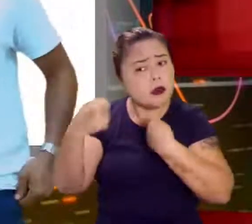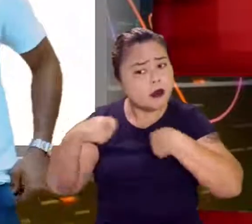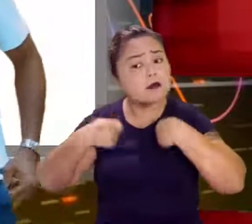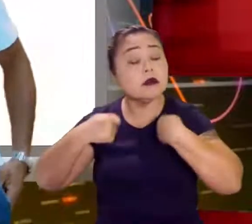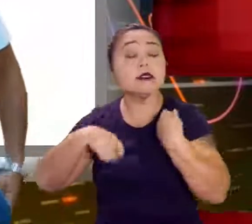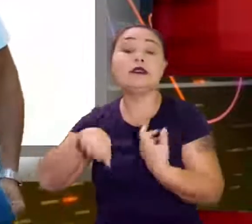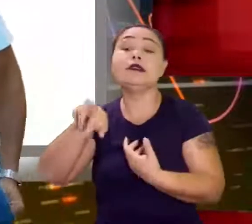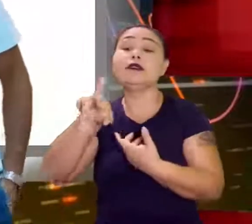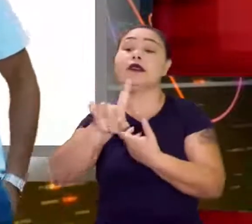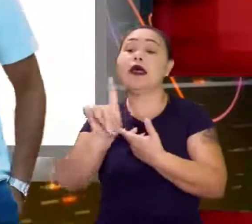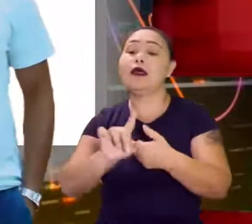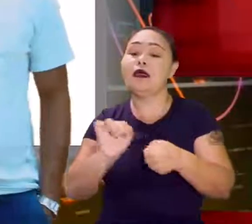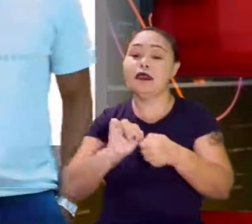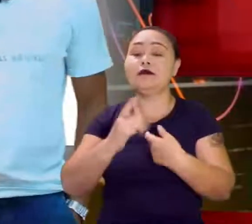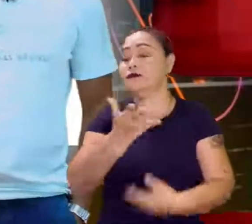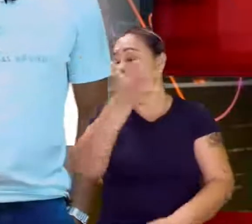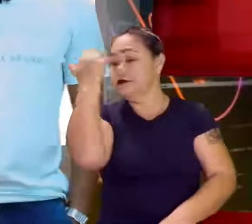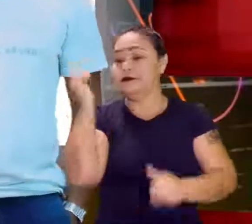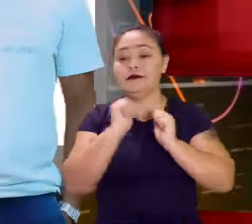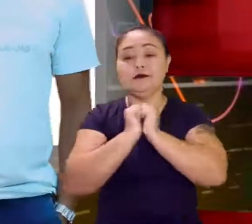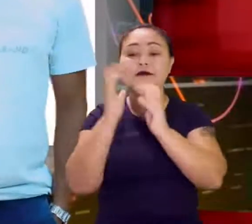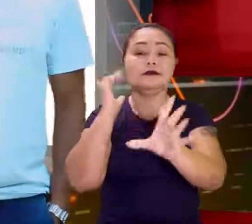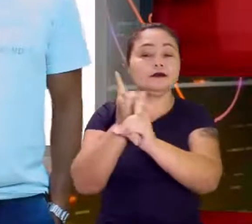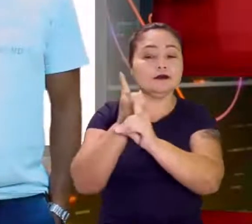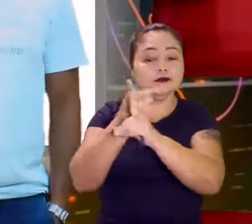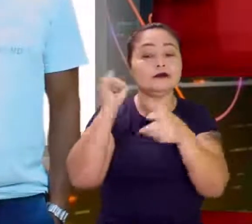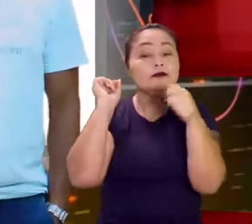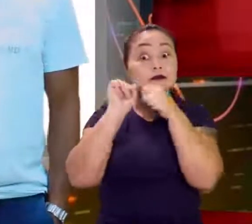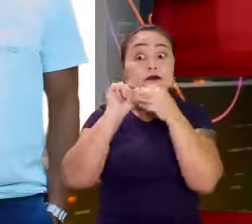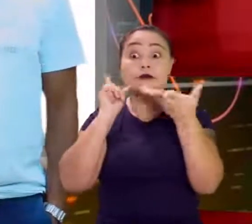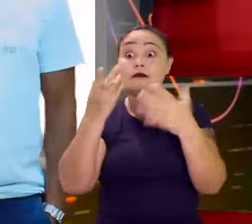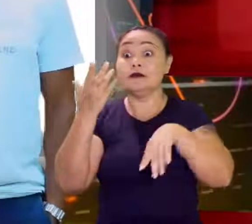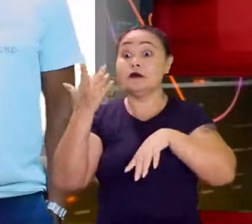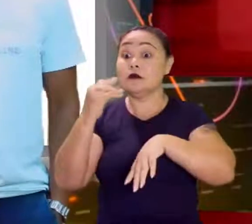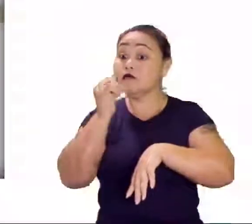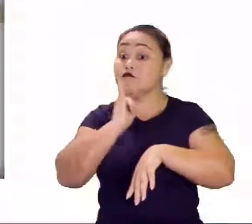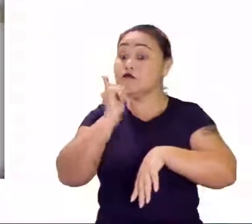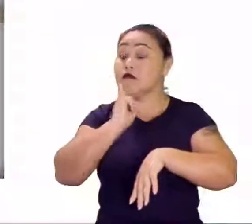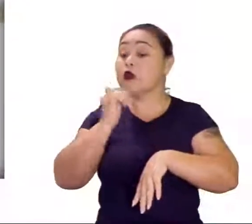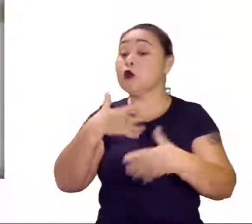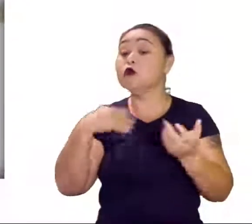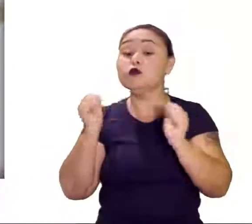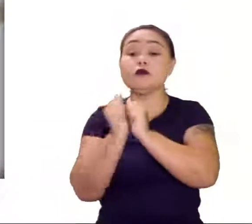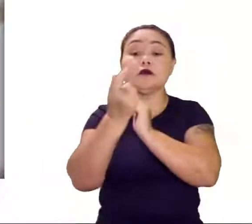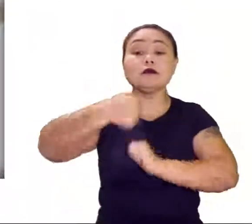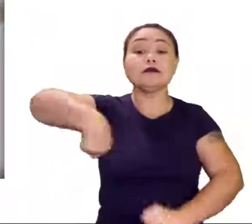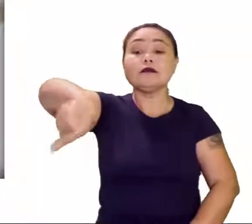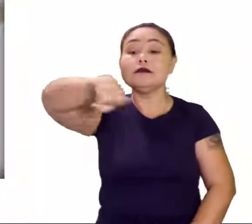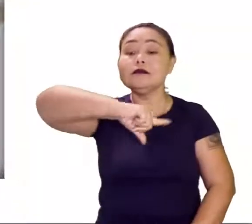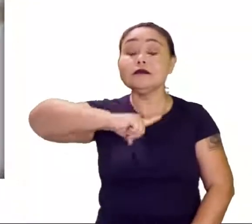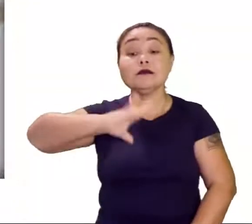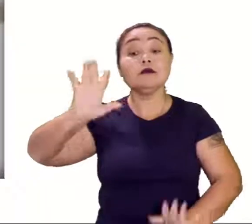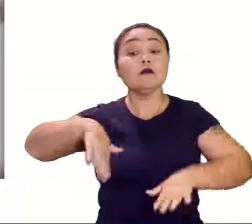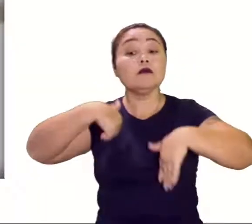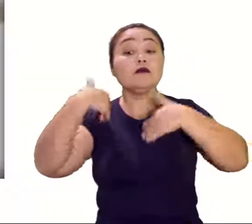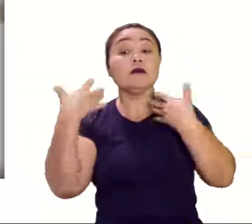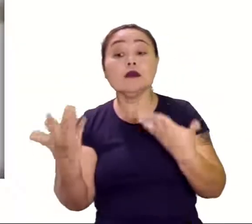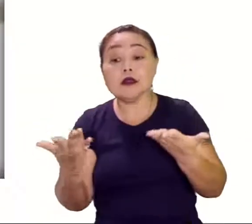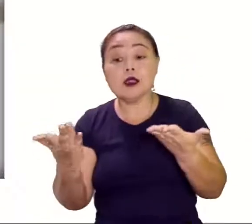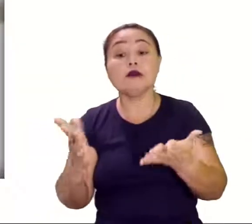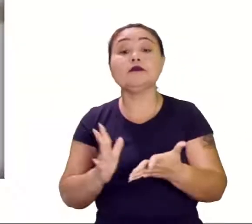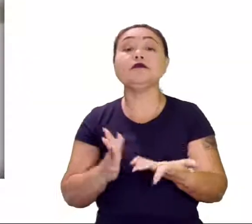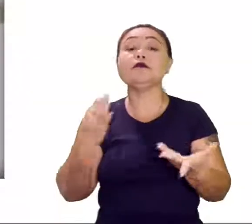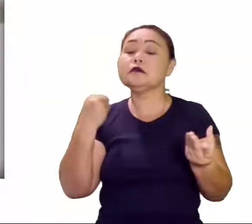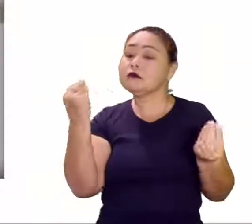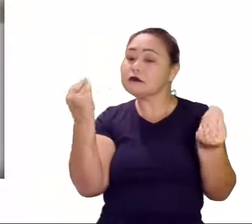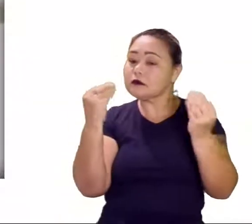saber a razão, né? Então. Vamos junto então e a gente vai descobrir isso e fazer muitos exemplos junto com vocês. Olha lá. Quando a gente fala de colocar entre,